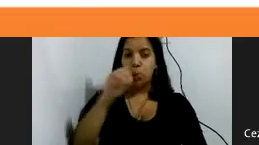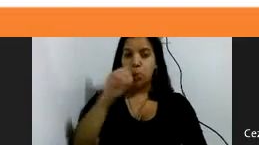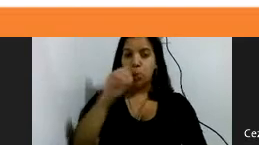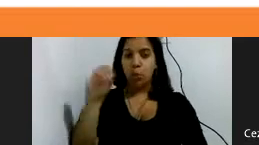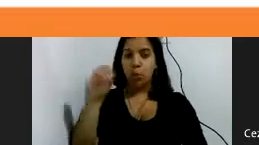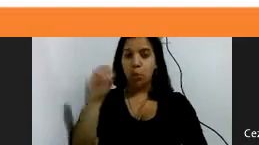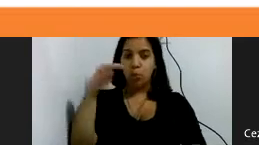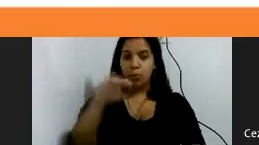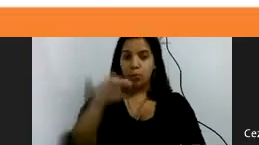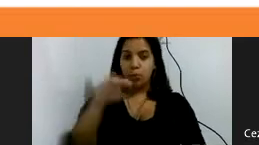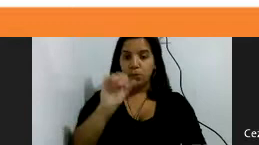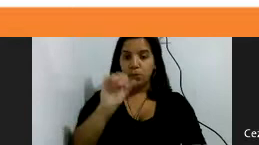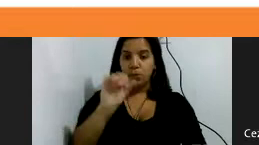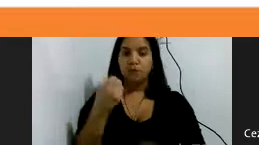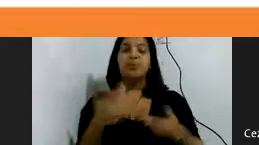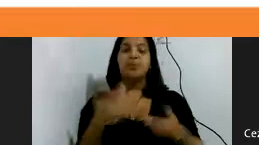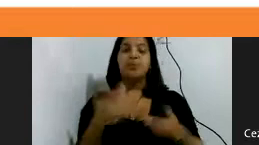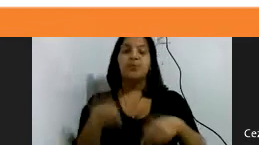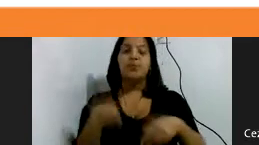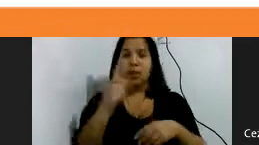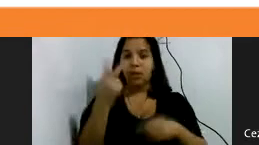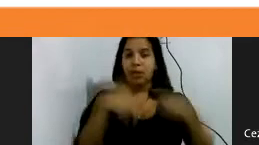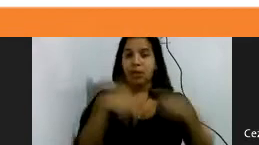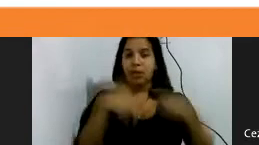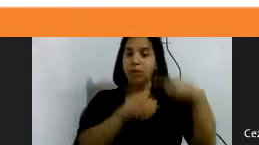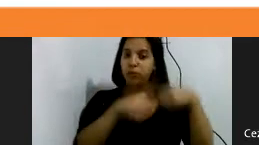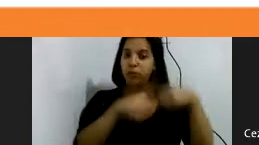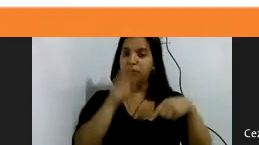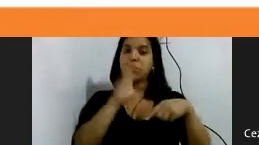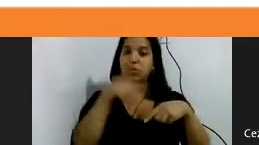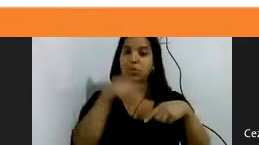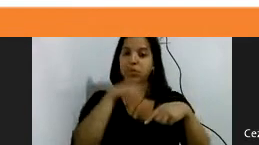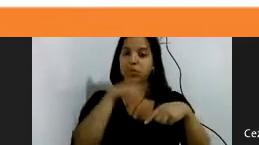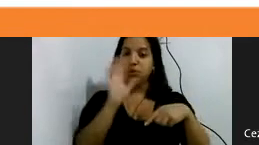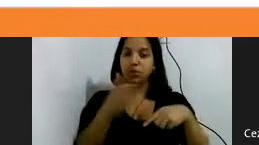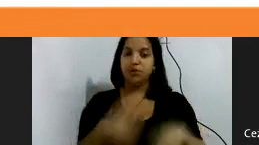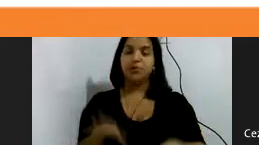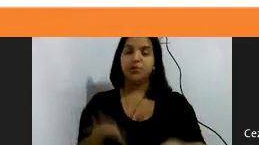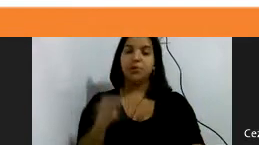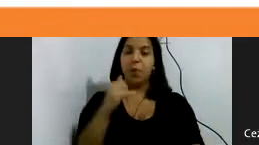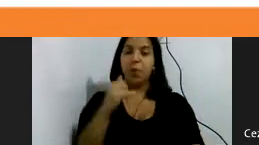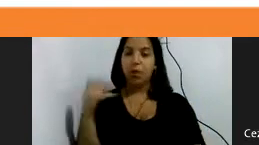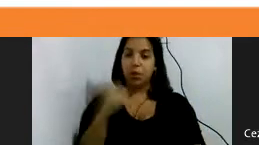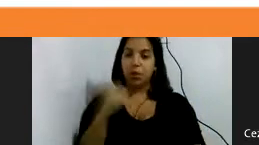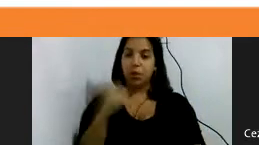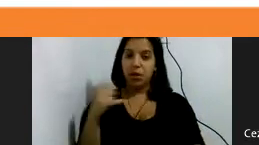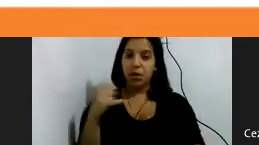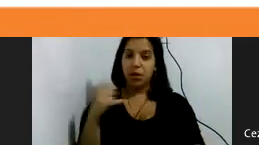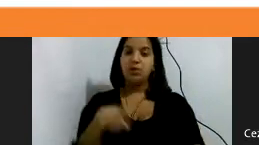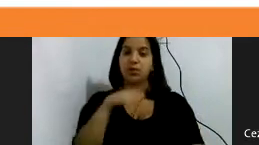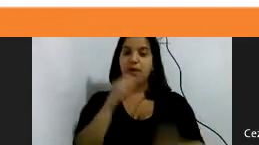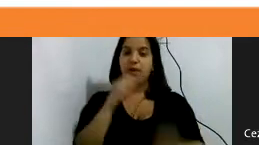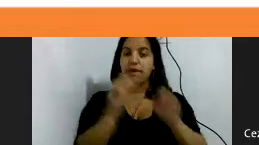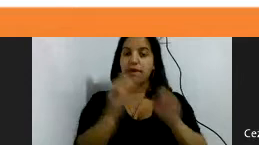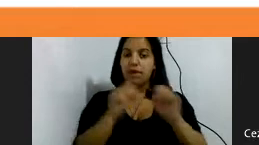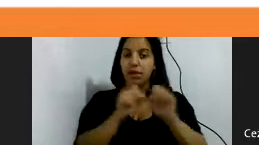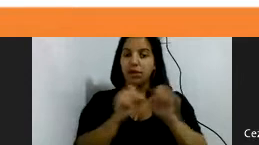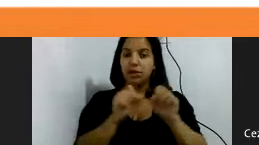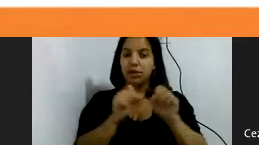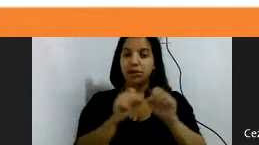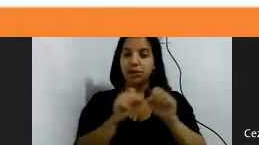Então, o RH positivo tem o resultado. O RH negativo, a gente vai fazer